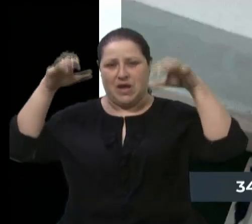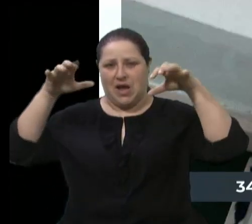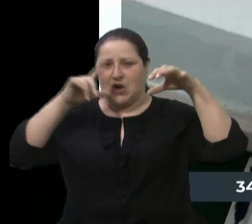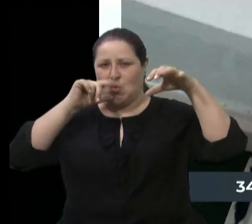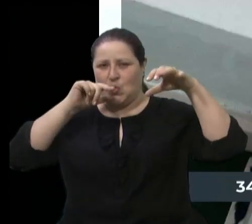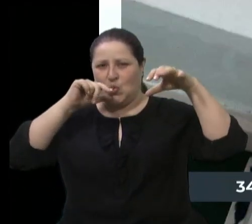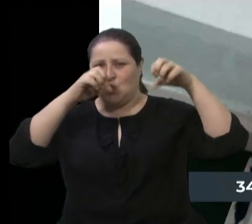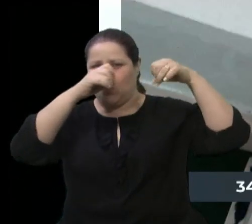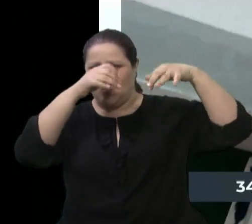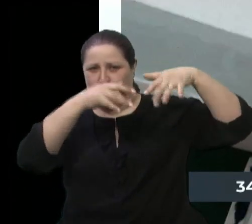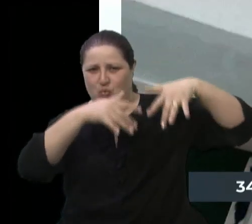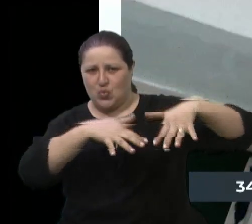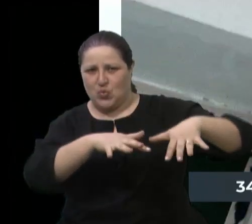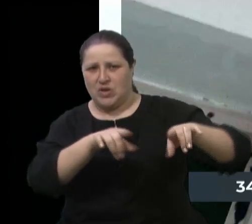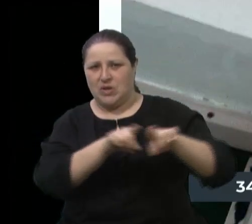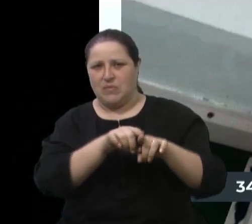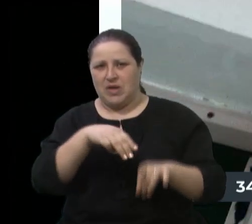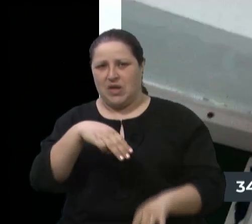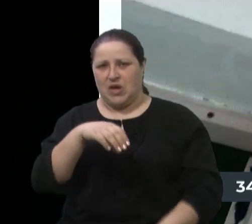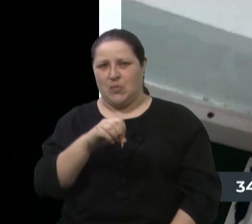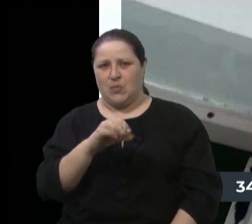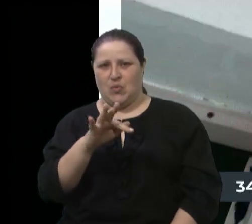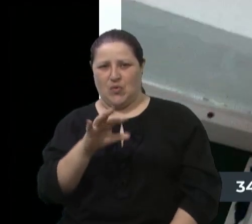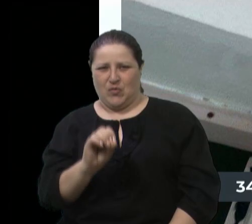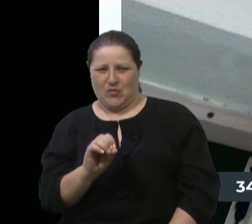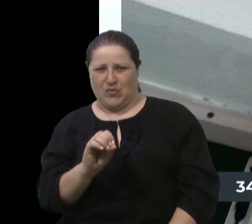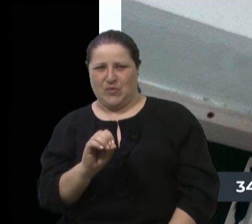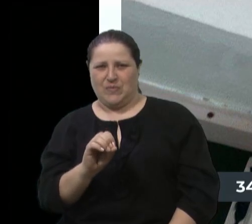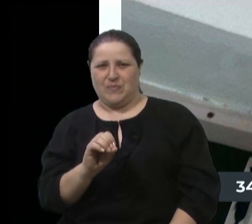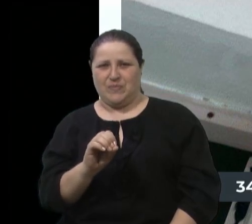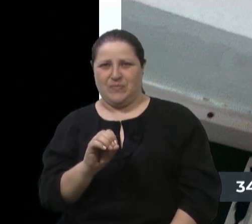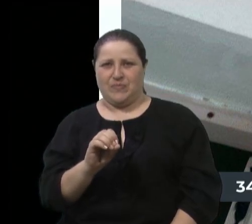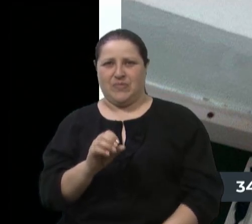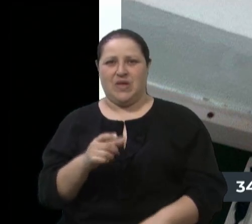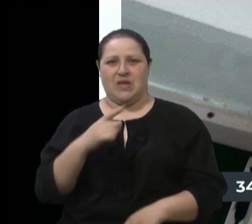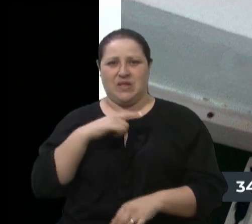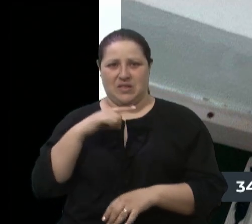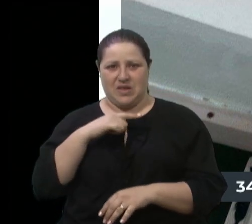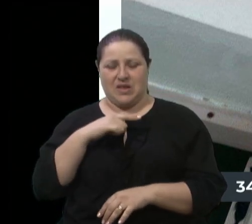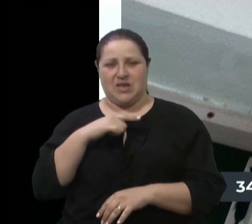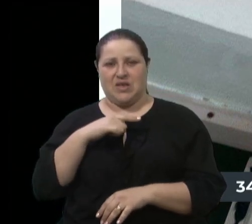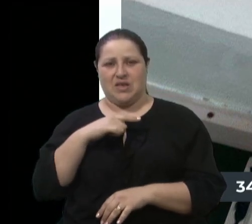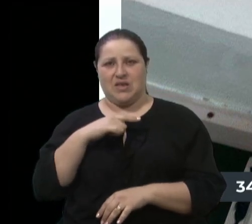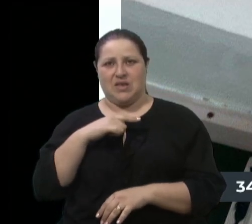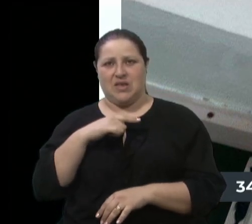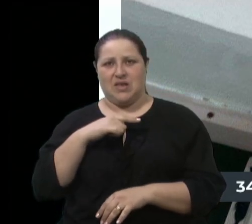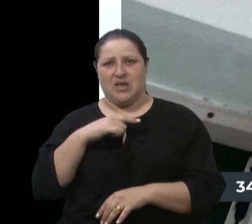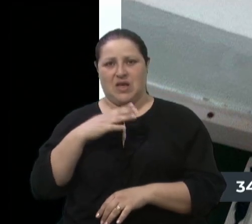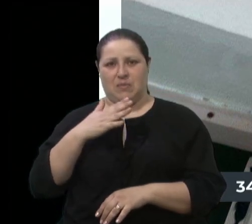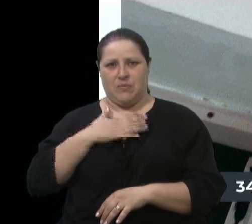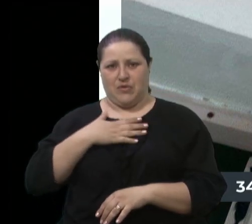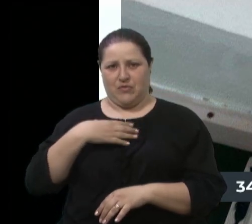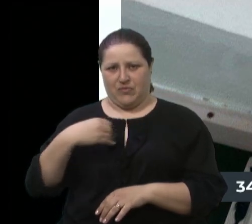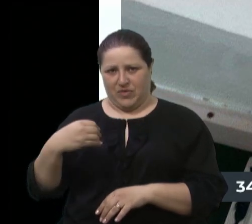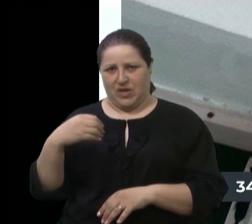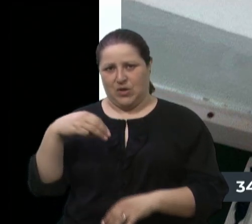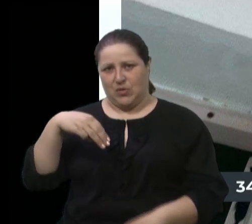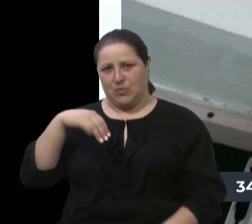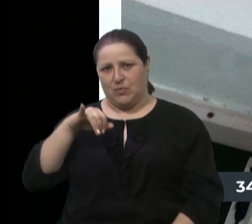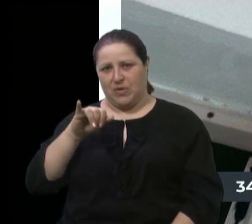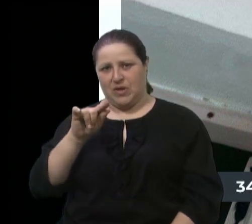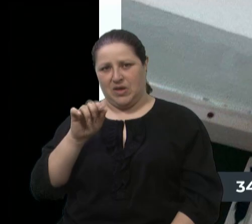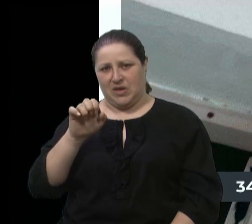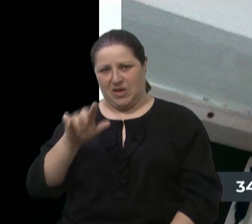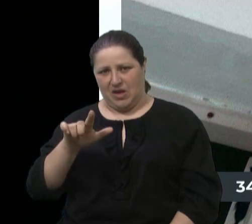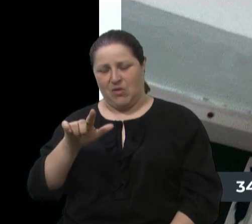mofo. Nós estamos investigando, tem o Miguel, que tem um problema provavelmente de bronquite, talvez asma,